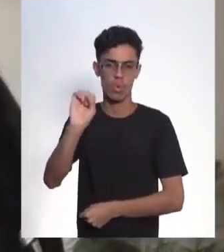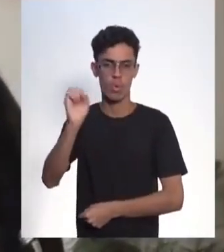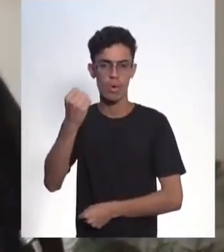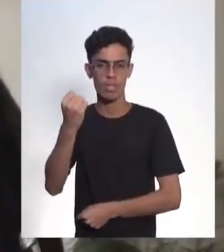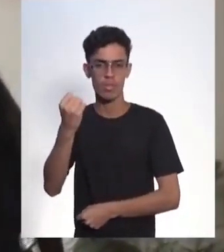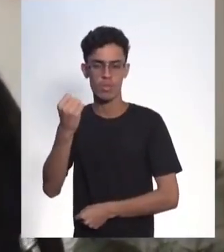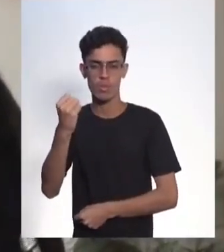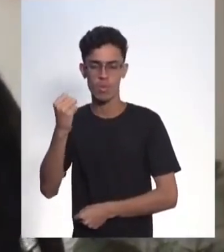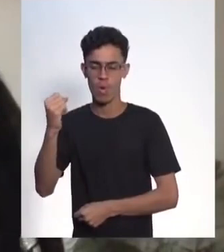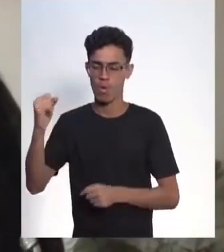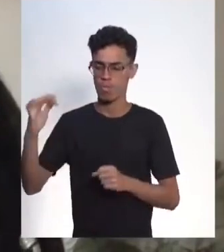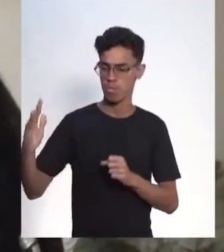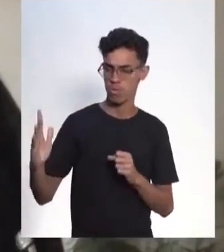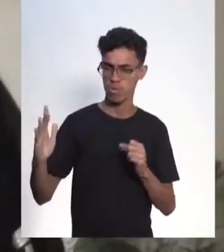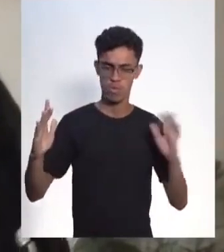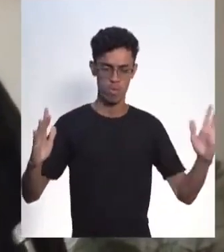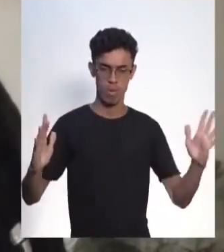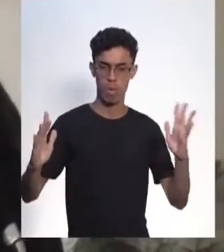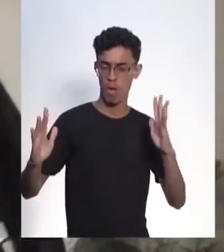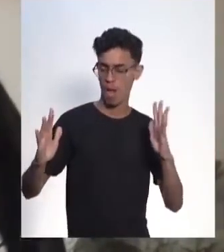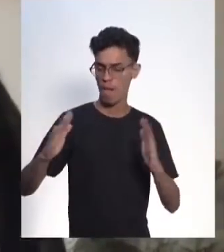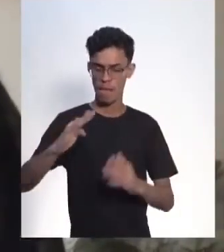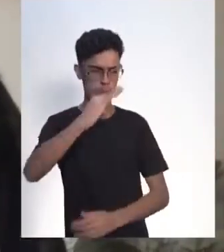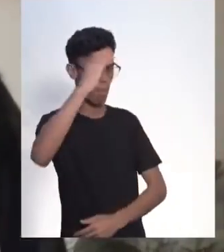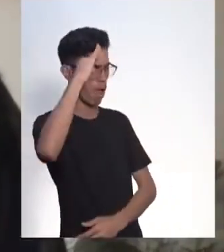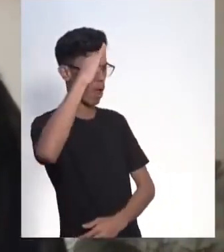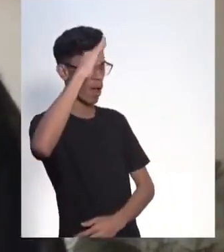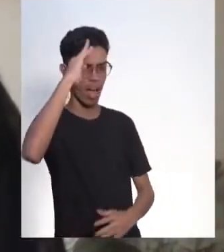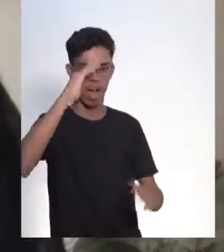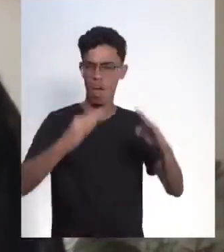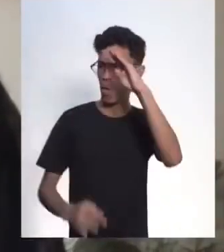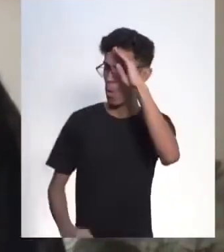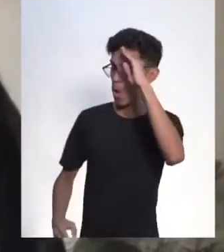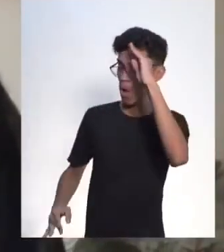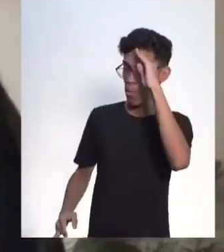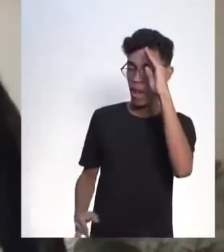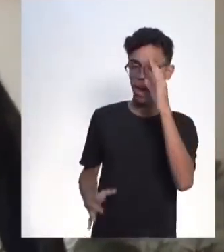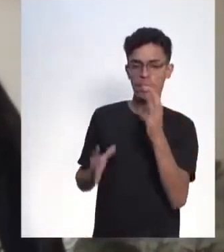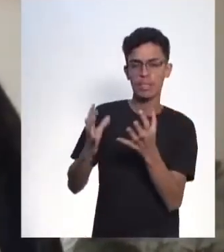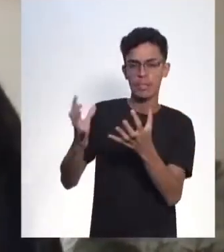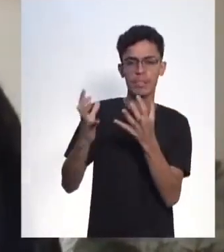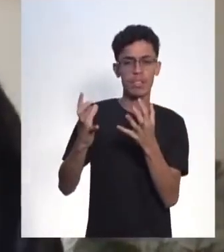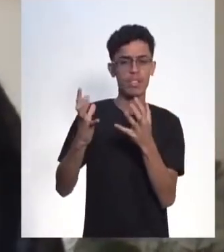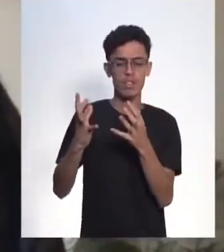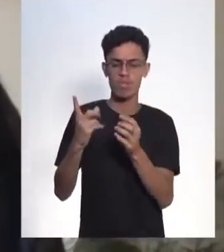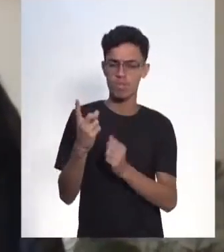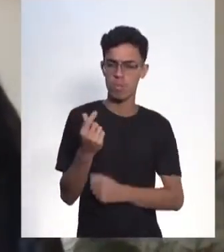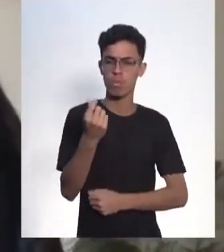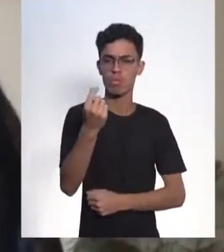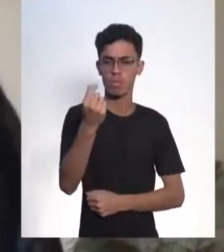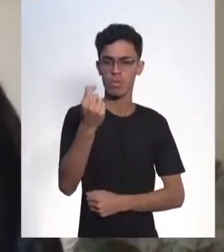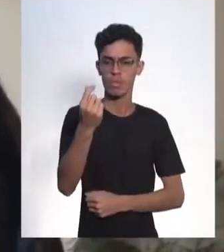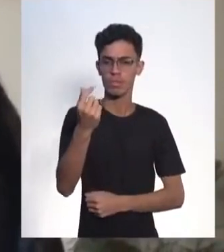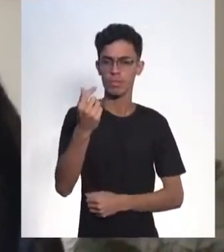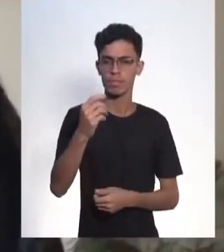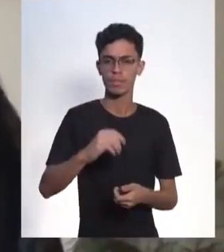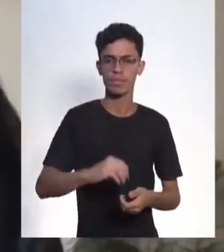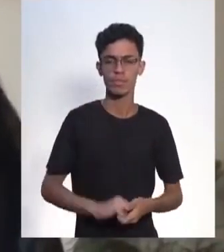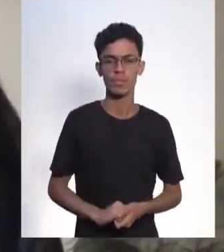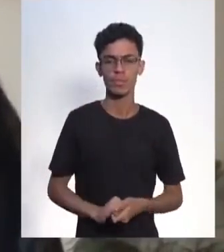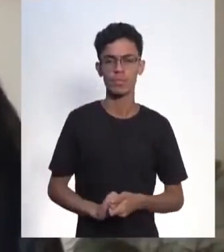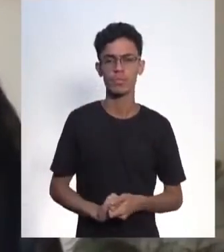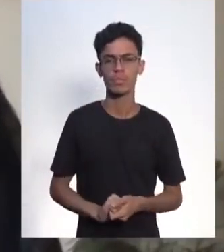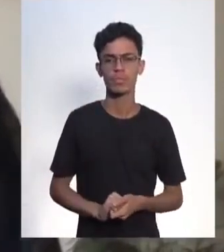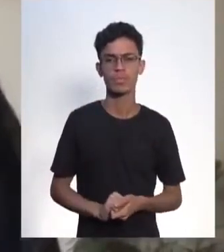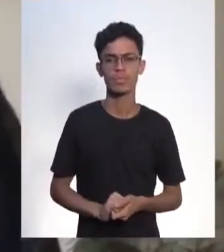entre soldados irlandeses e alemães, onde buscavam ali o pagamento do seu soldo. Alguns já queriam a dispensa do serviço